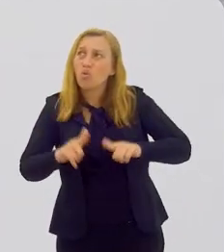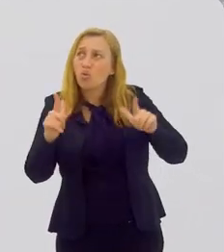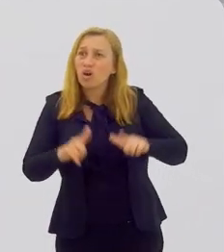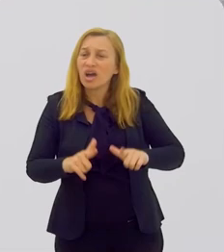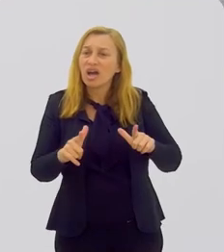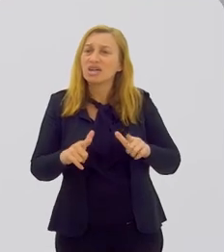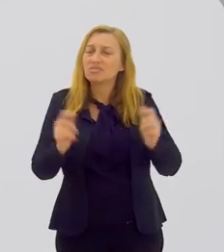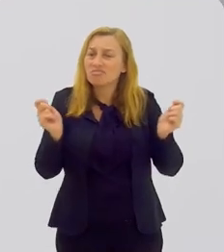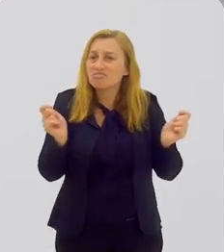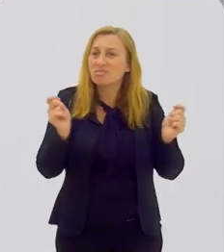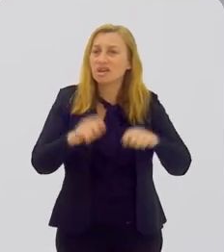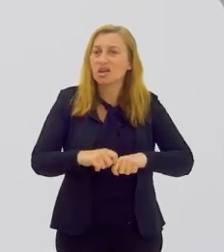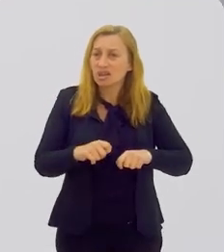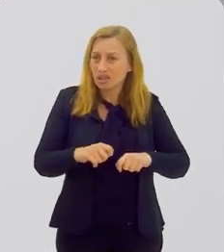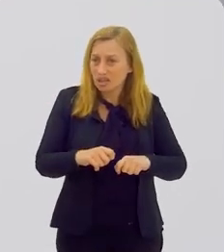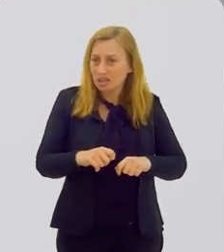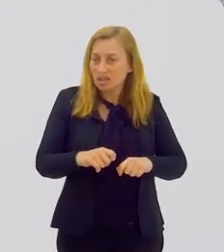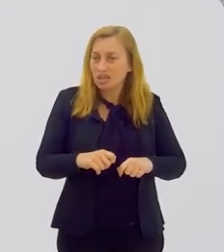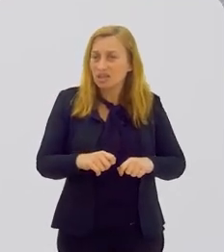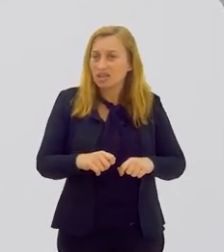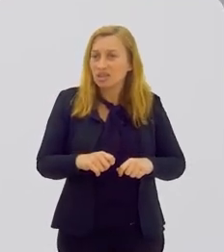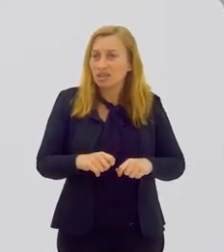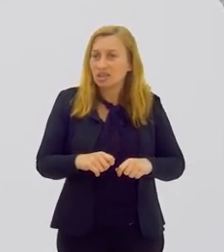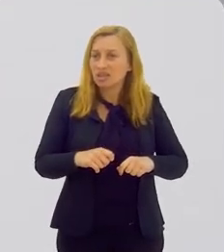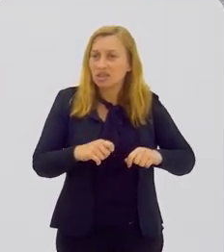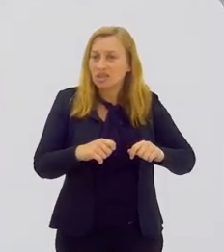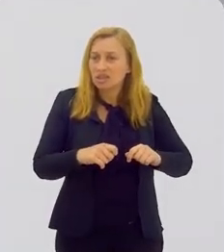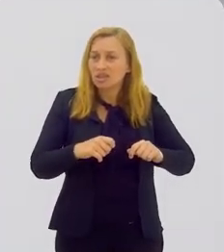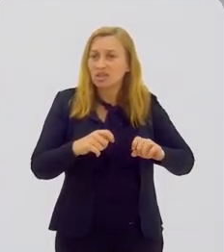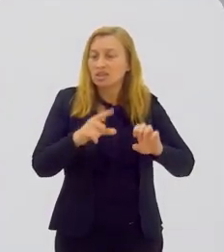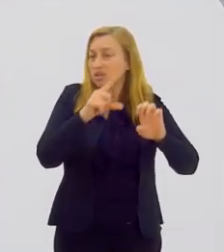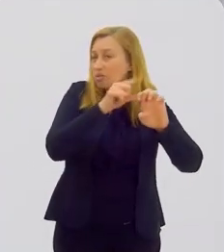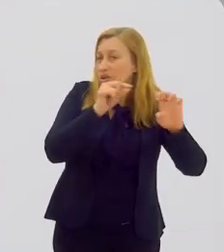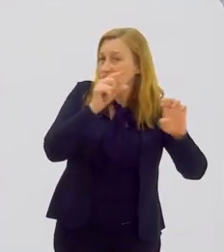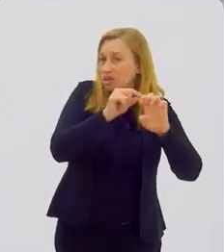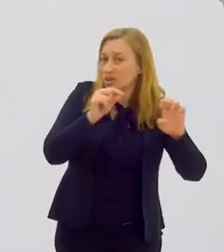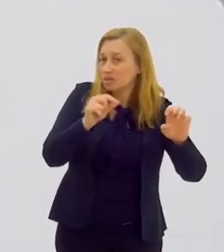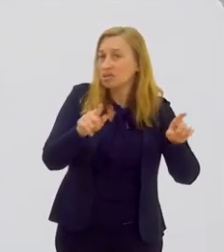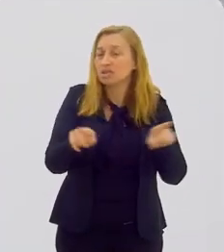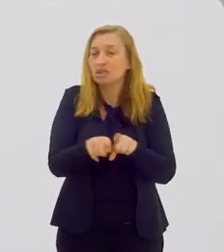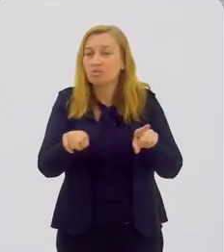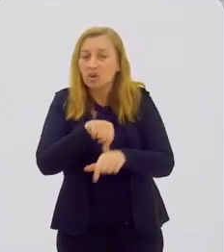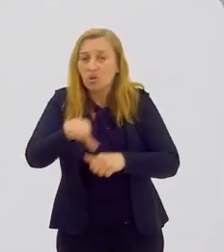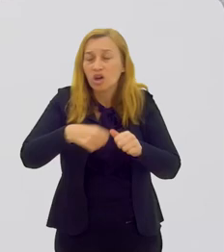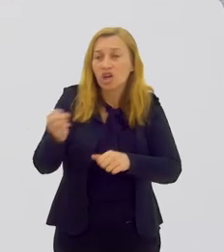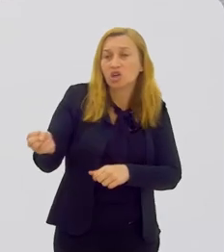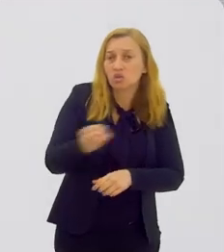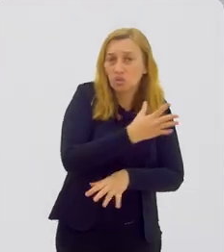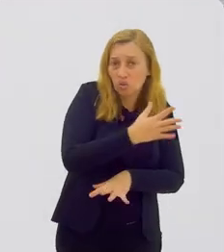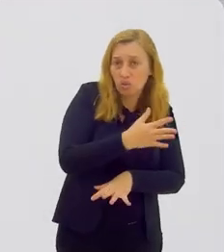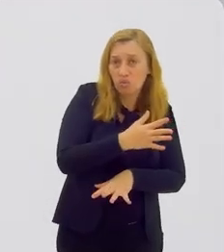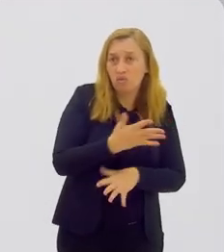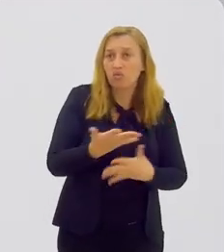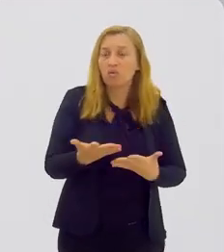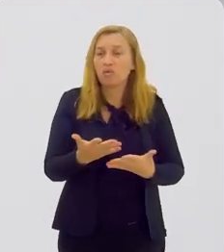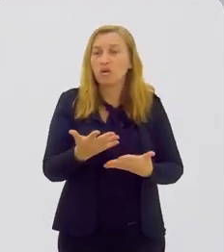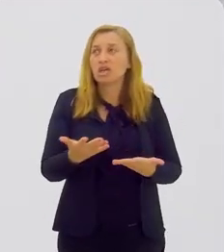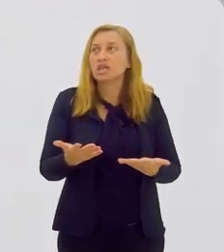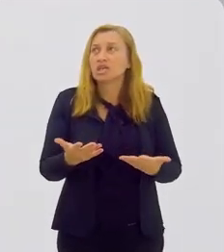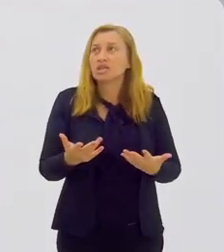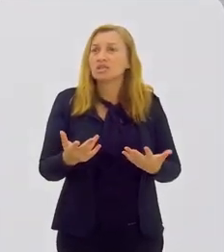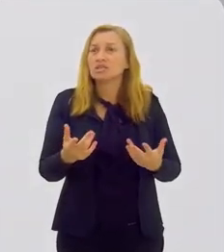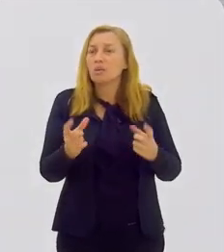Um ambiente que seja capaz de fomentar tanto o empreendedorismo quanto a inovação. Eu acho